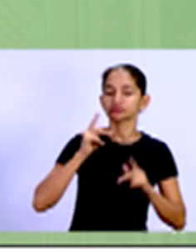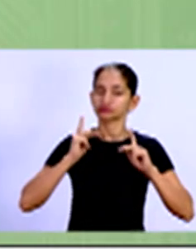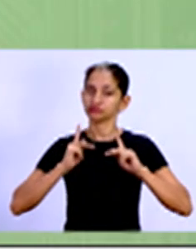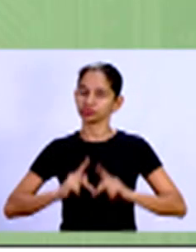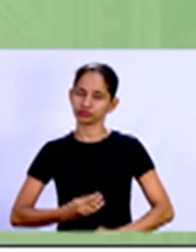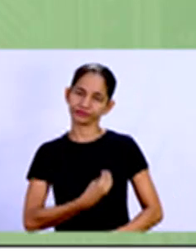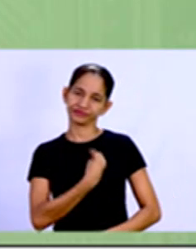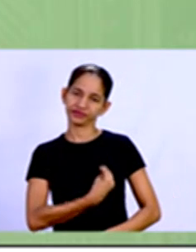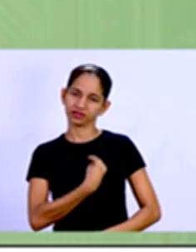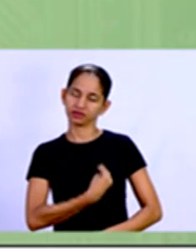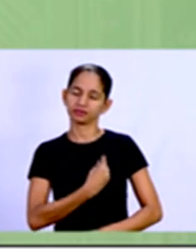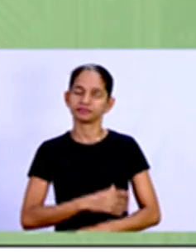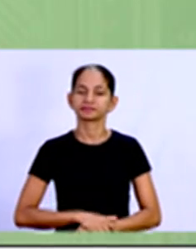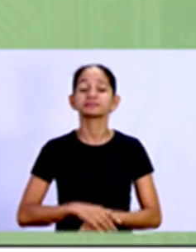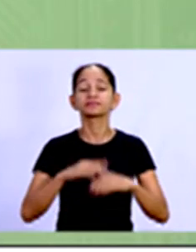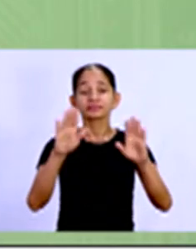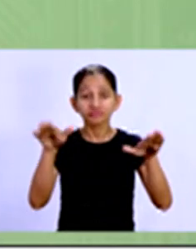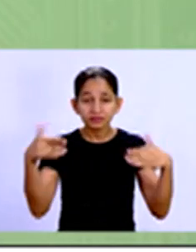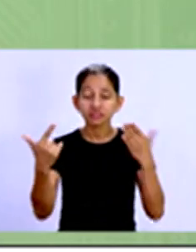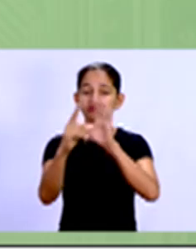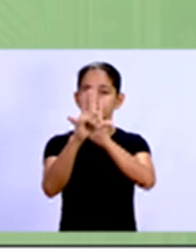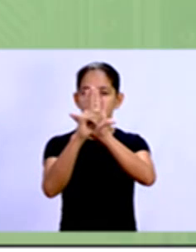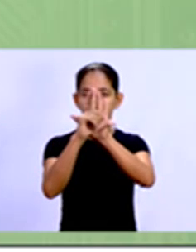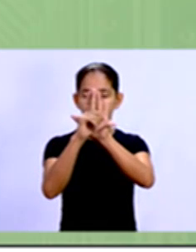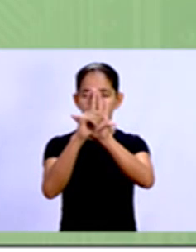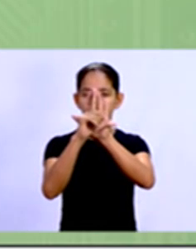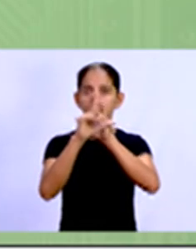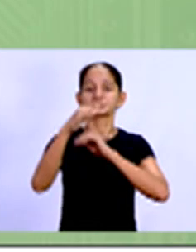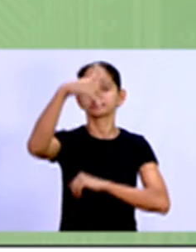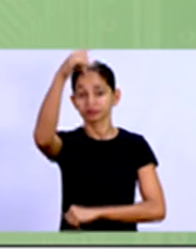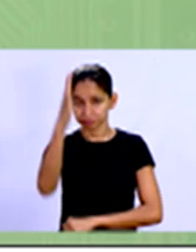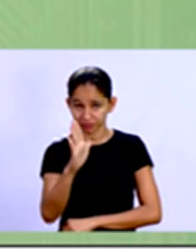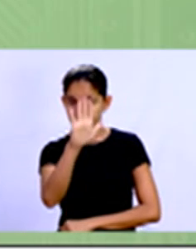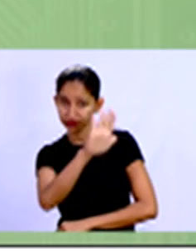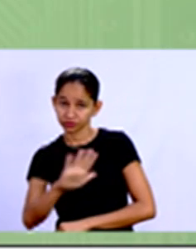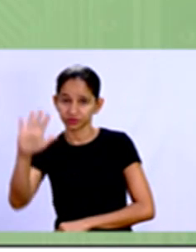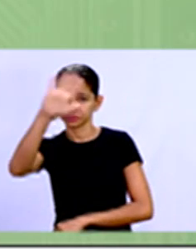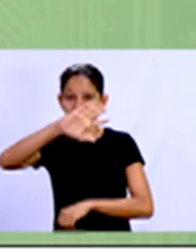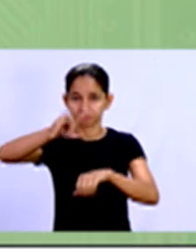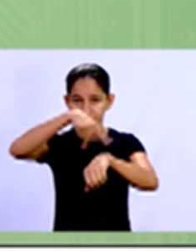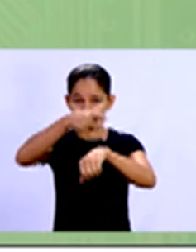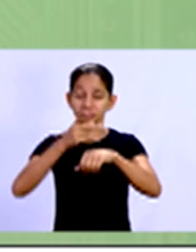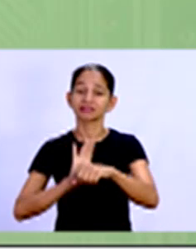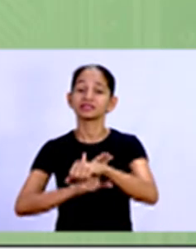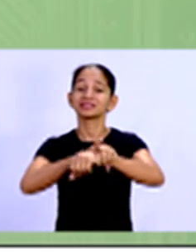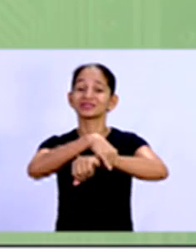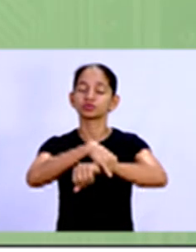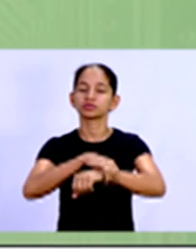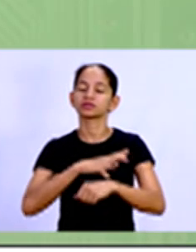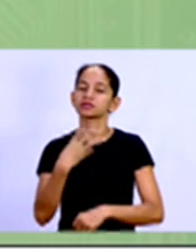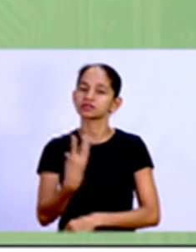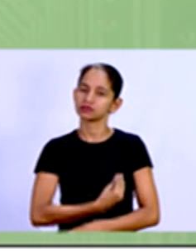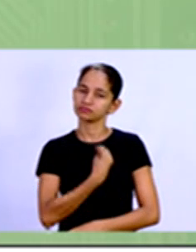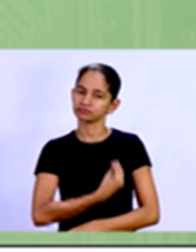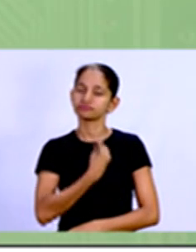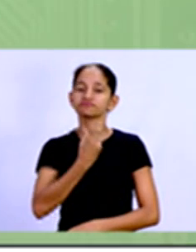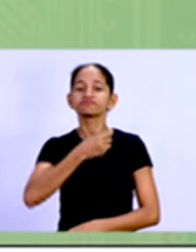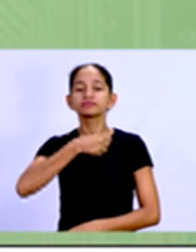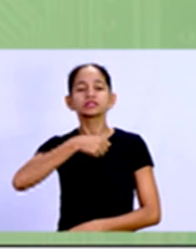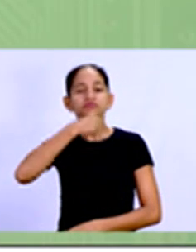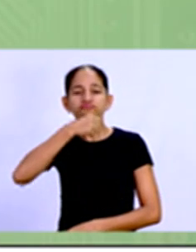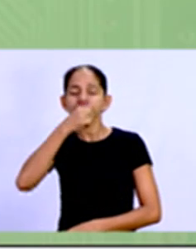nossa vida. As leis brasileiras de proteção à pessoa idosa, elas